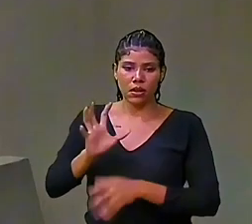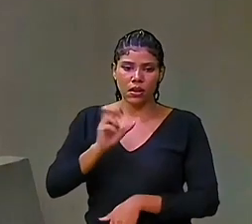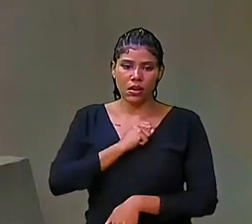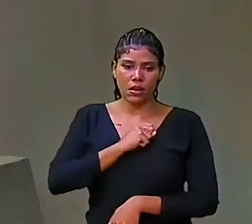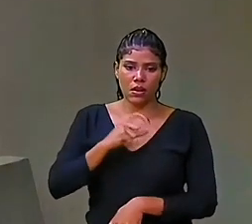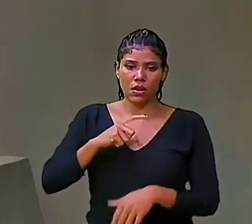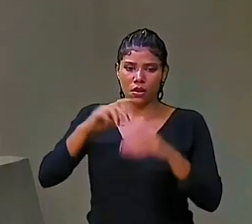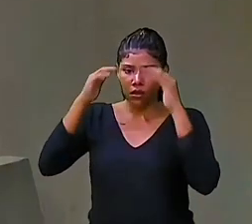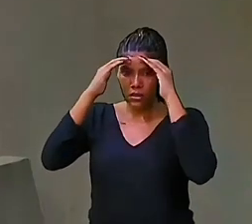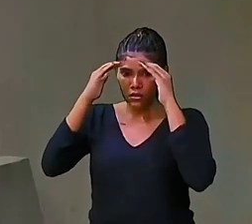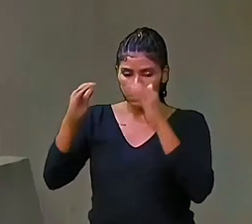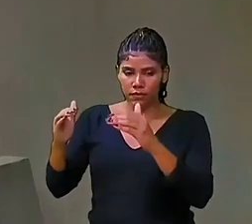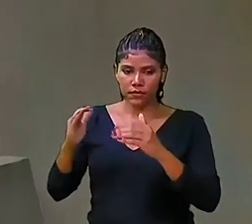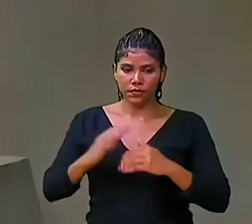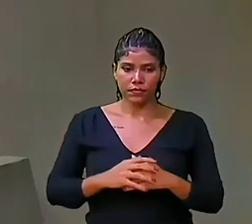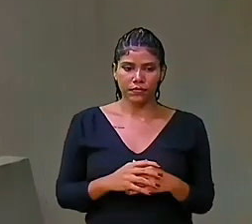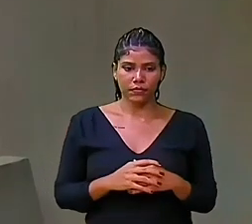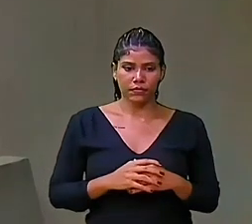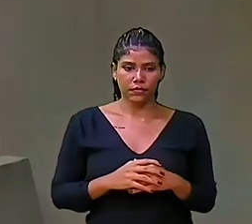imenso respeito.